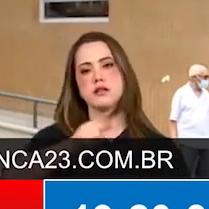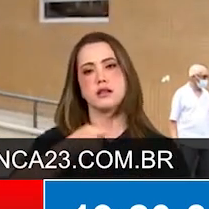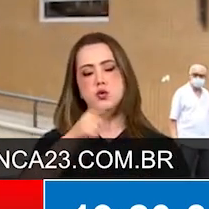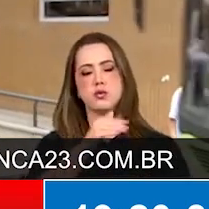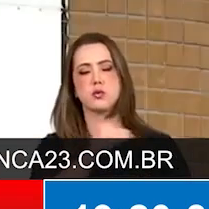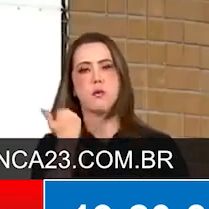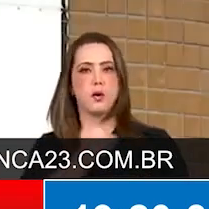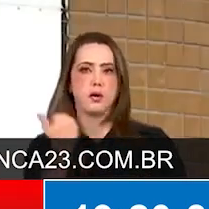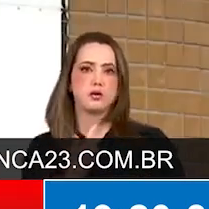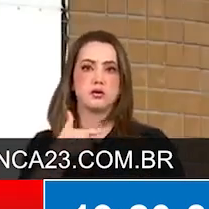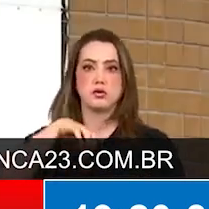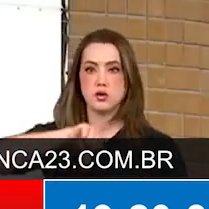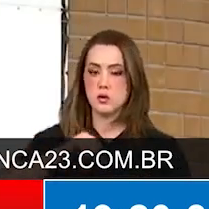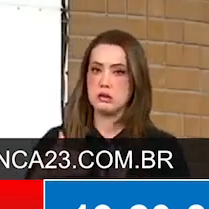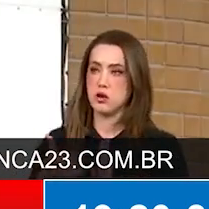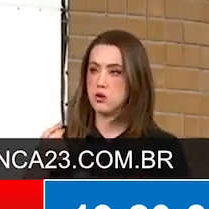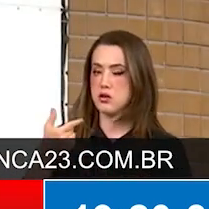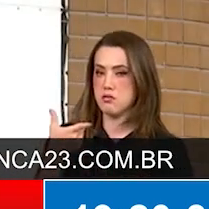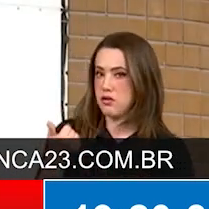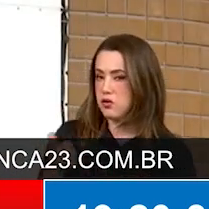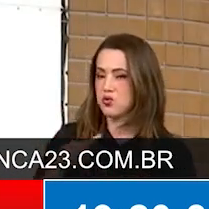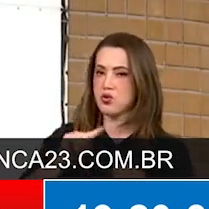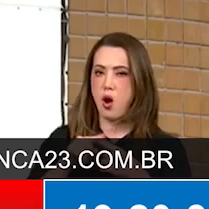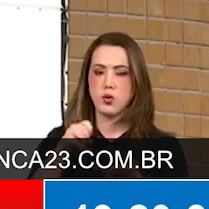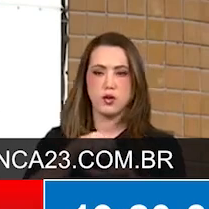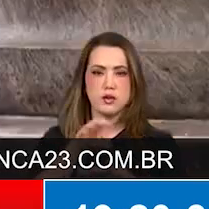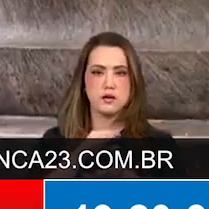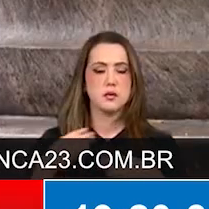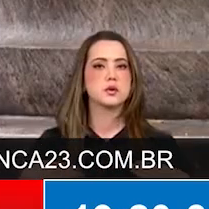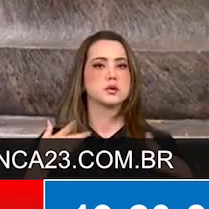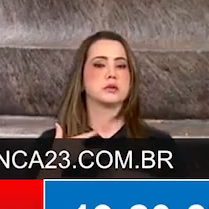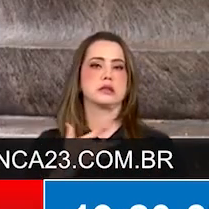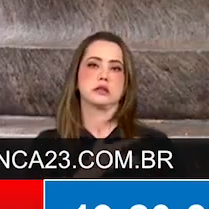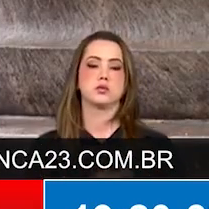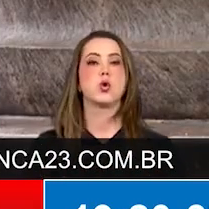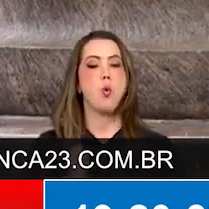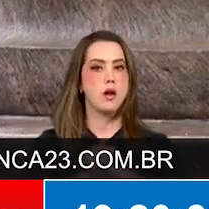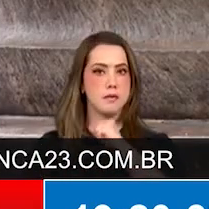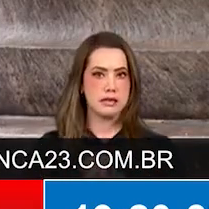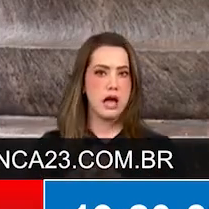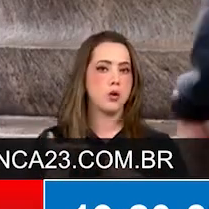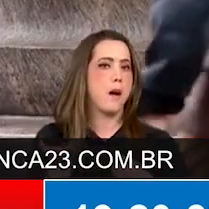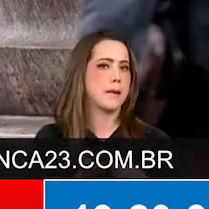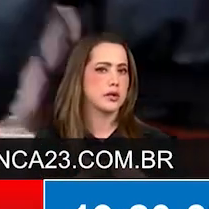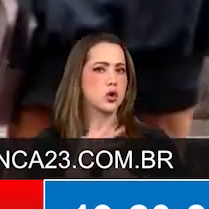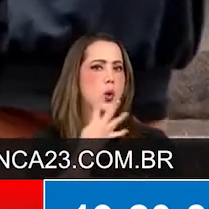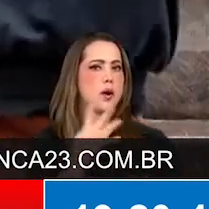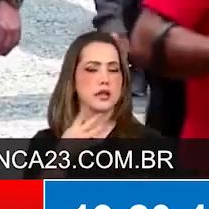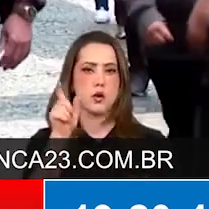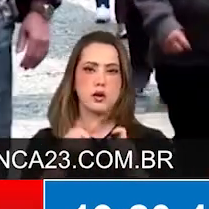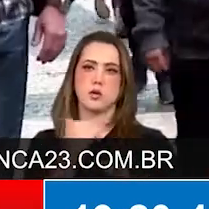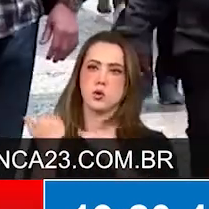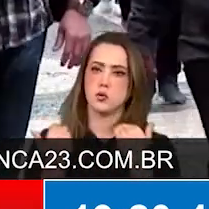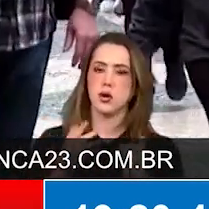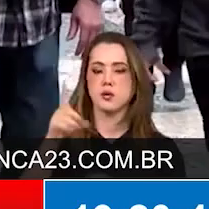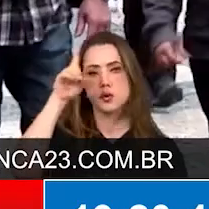entre 2019 e 2021, de acordo com os dados do Ministério da Saúde. No ano passado, a média foi de 44 mortes por dia.